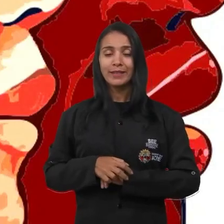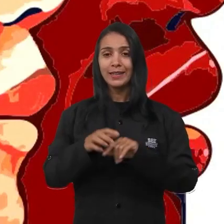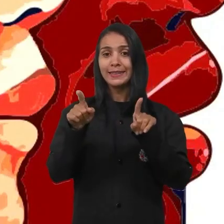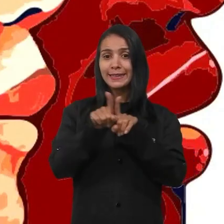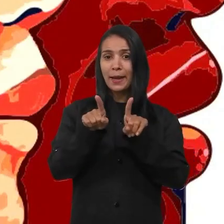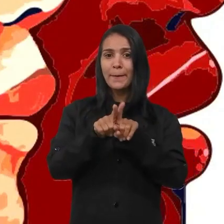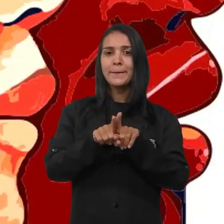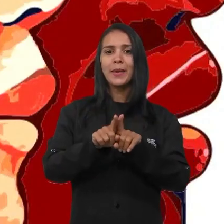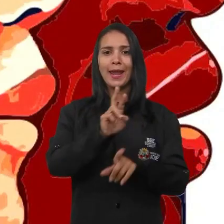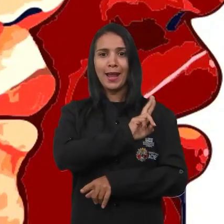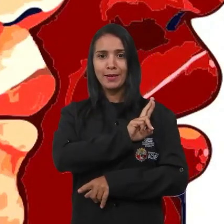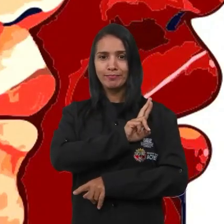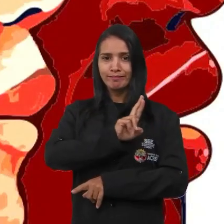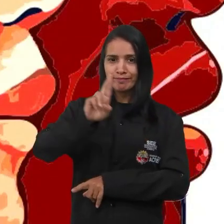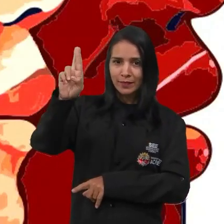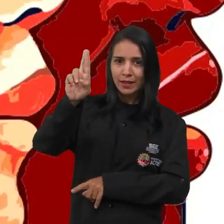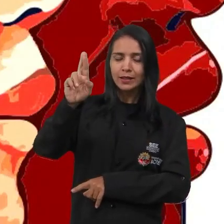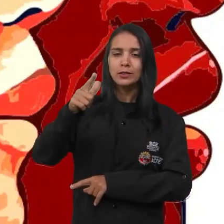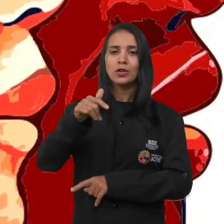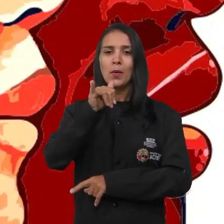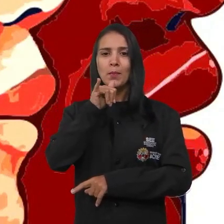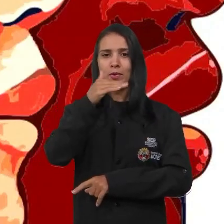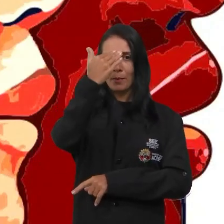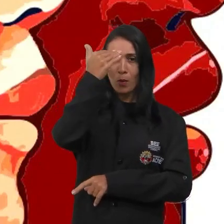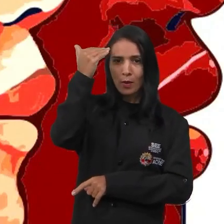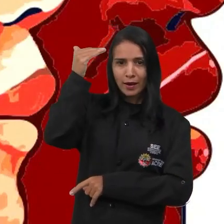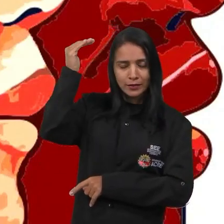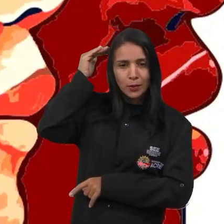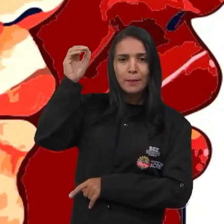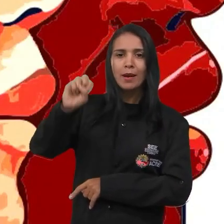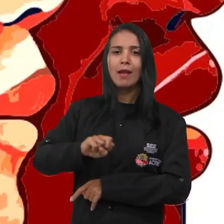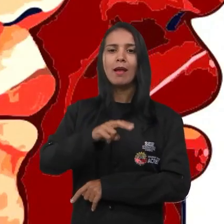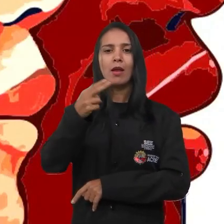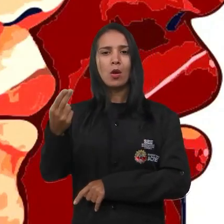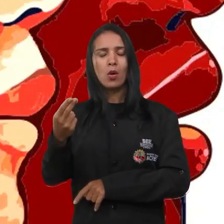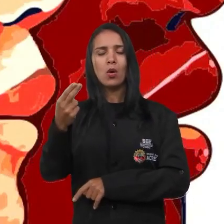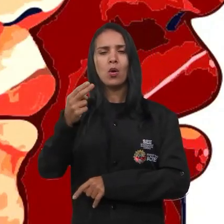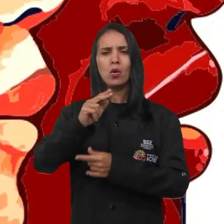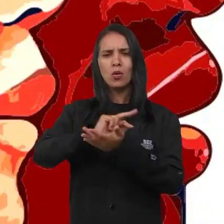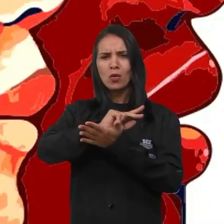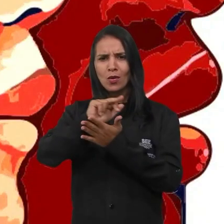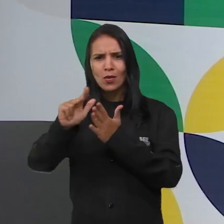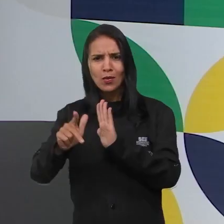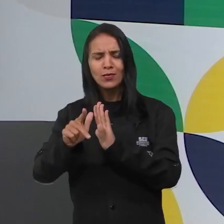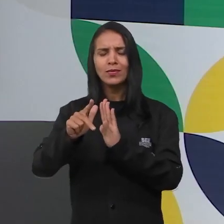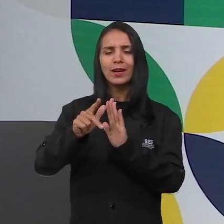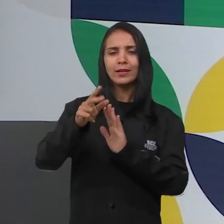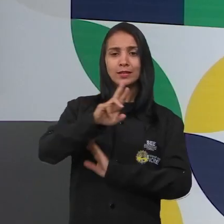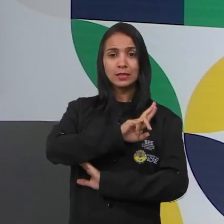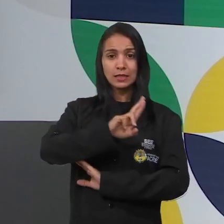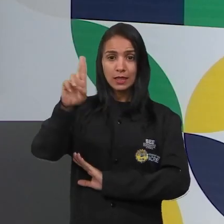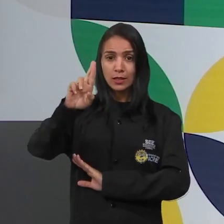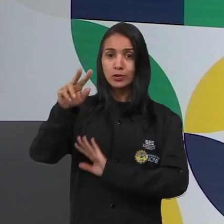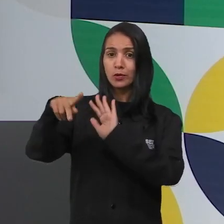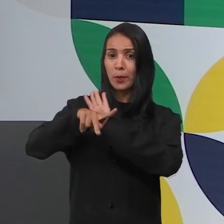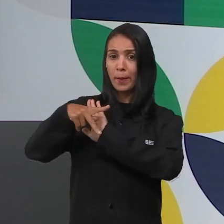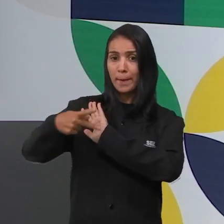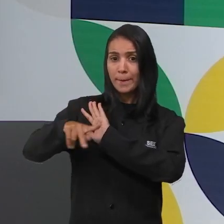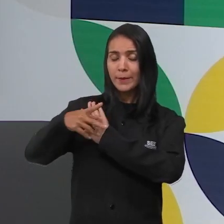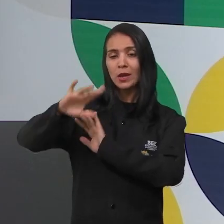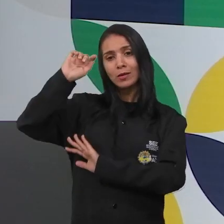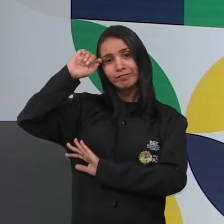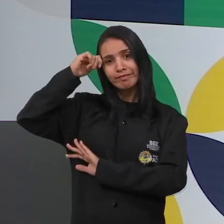caso do candomblé, da umbanda, e muitas das manifestações populares foram trazidas